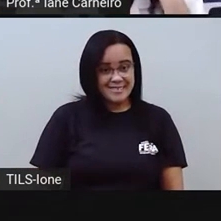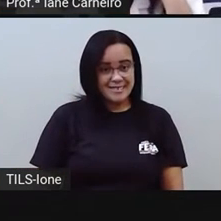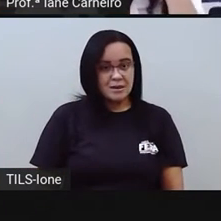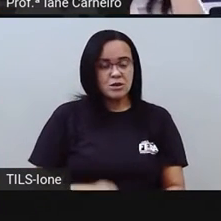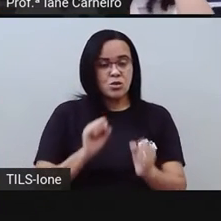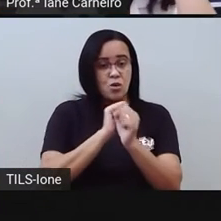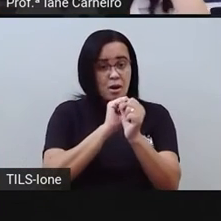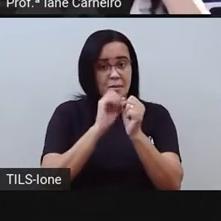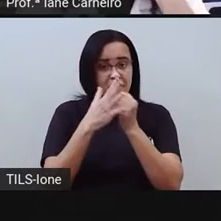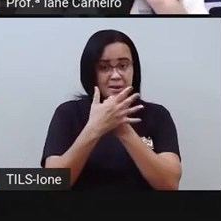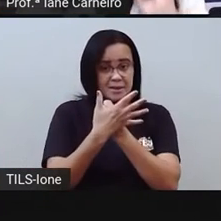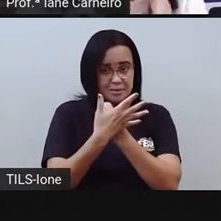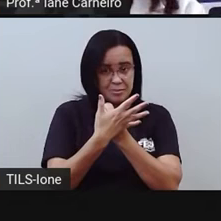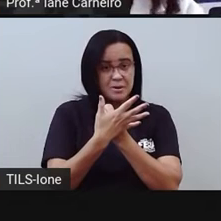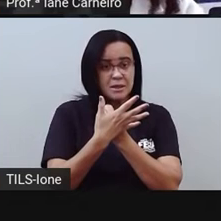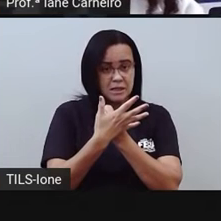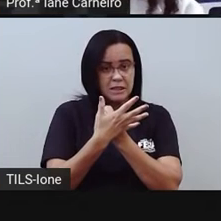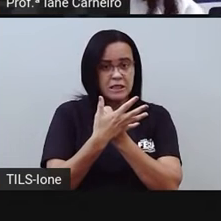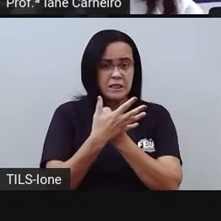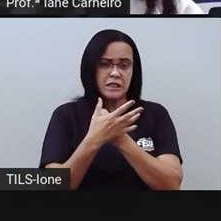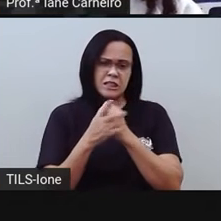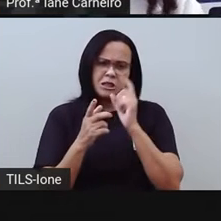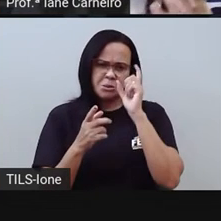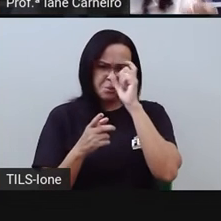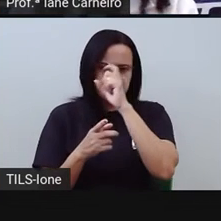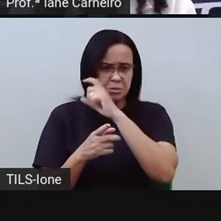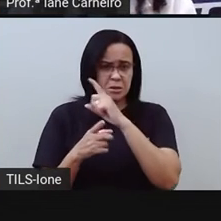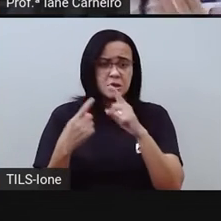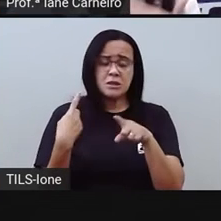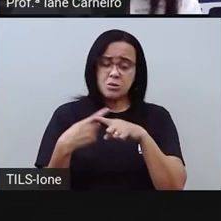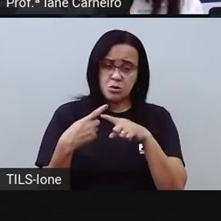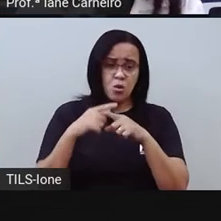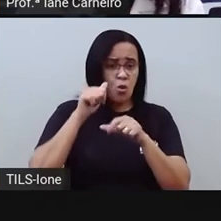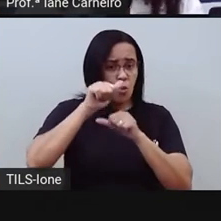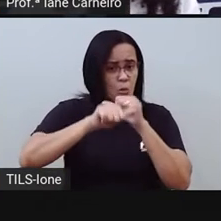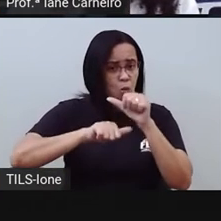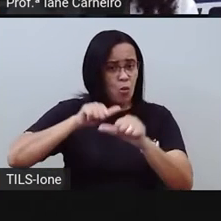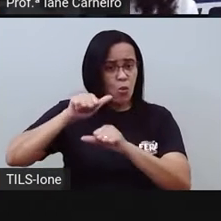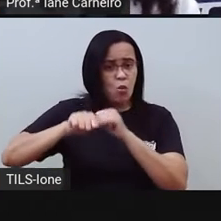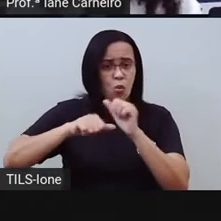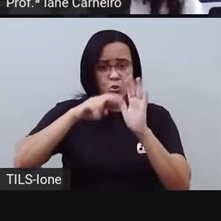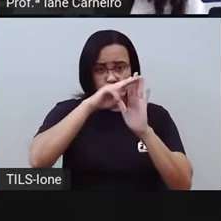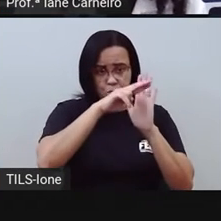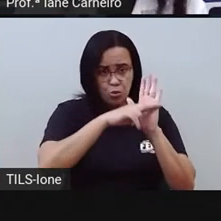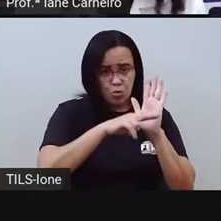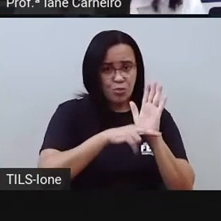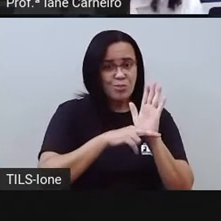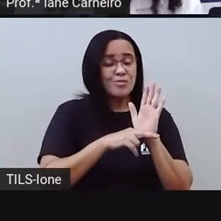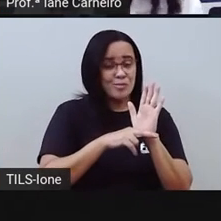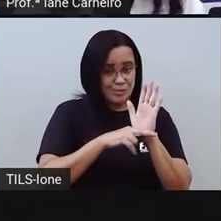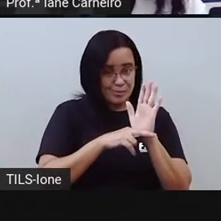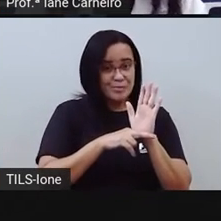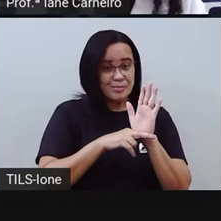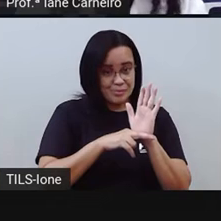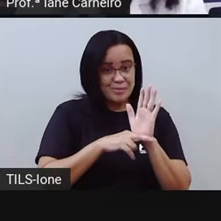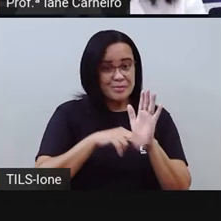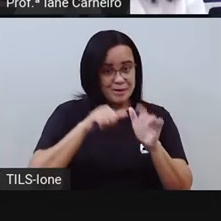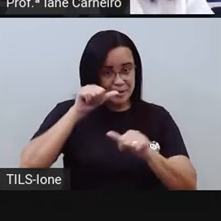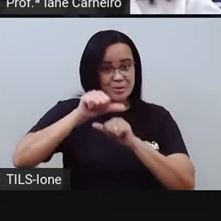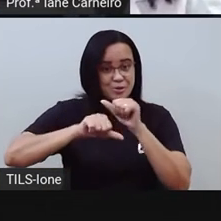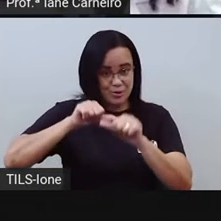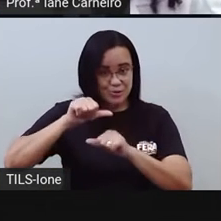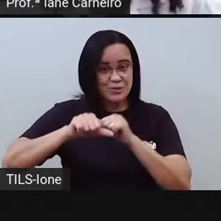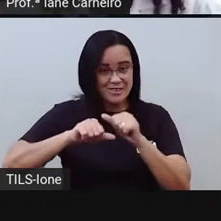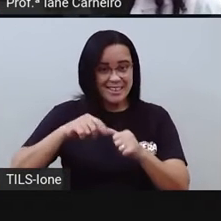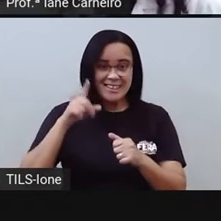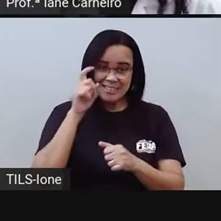aqui a imagem, né? Com a pandemia, a gente precisou aprender novas formas de cumprimentar, né? As pessoas que nós conhecemos. Então, a gente